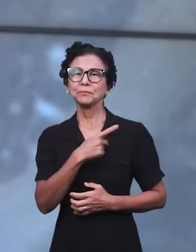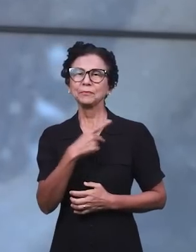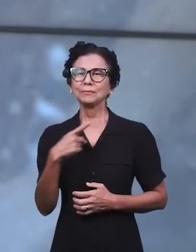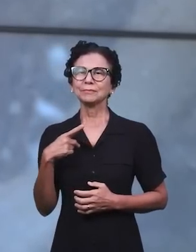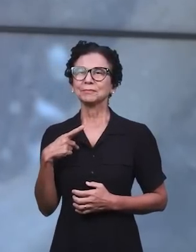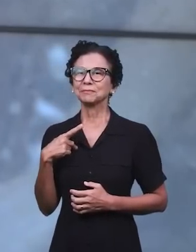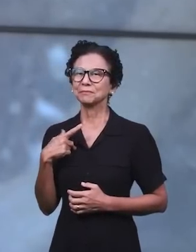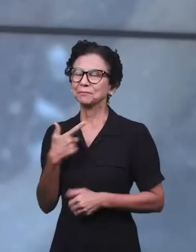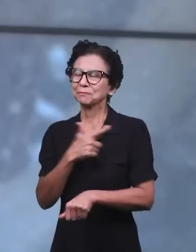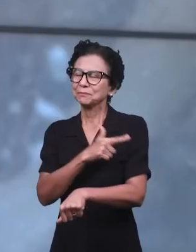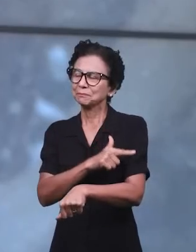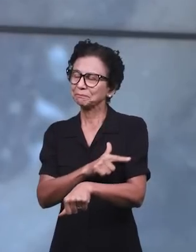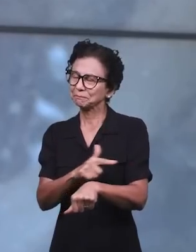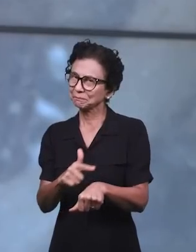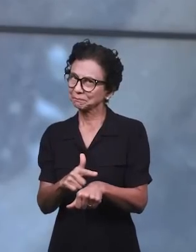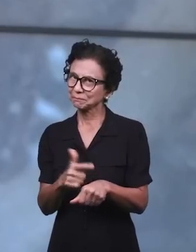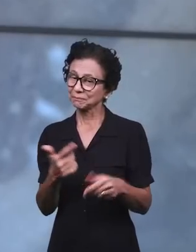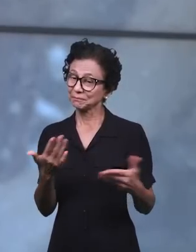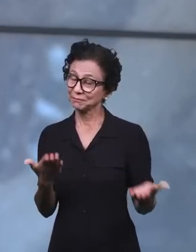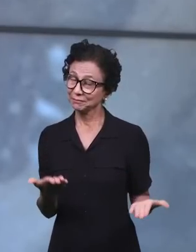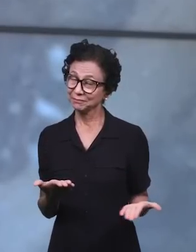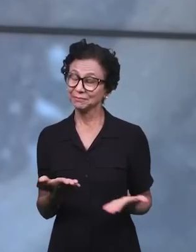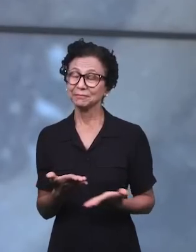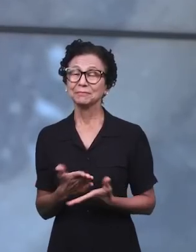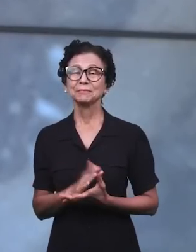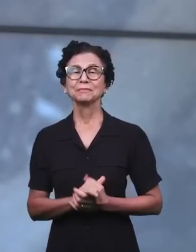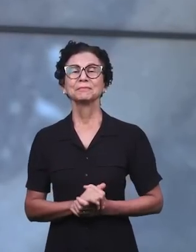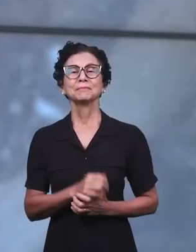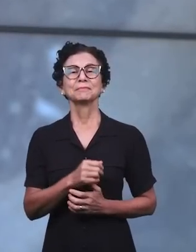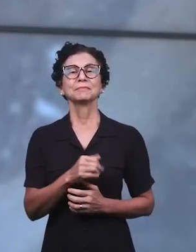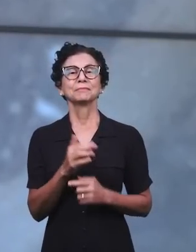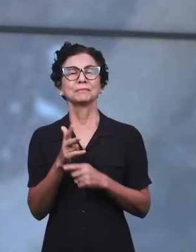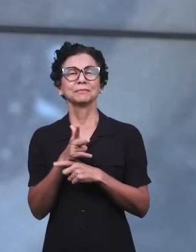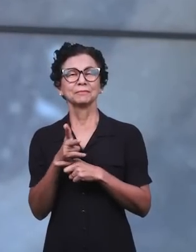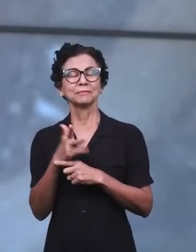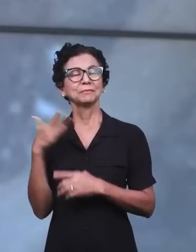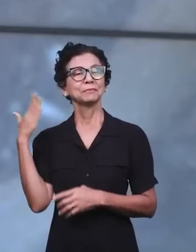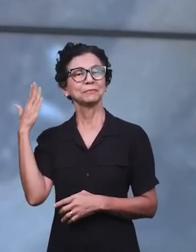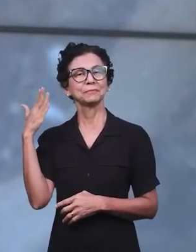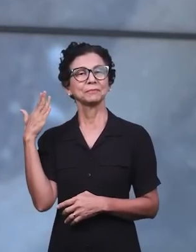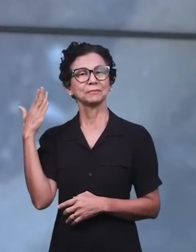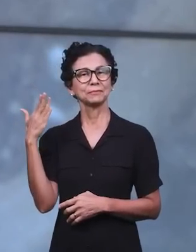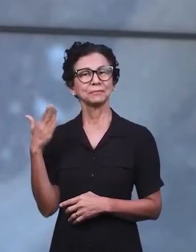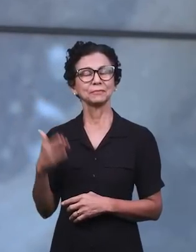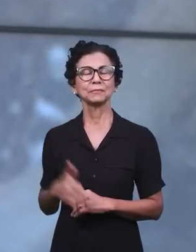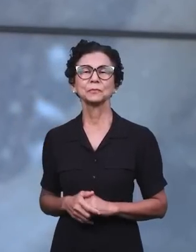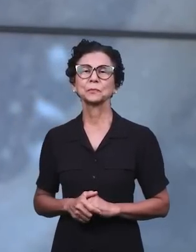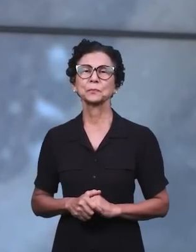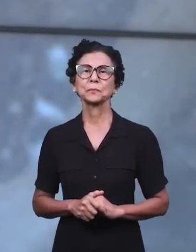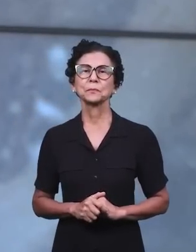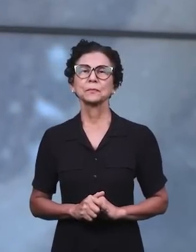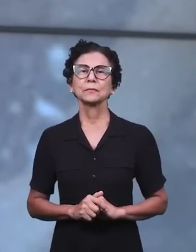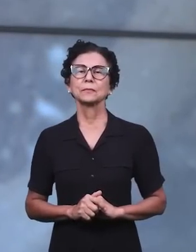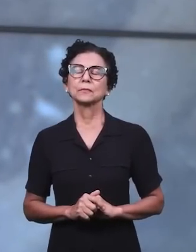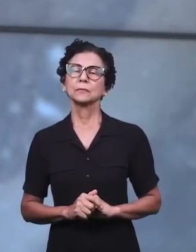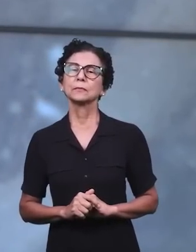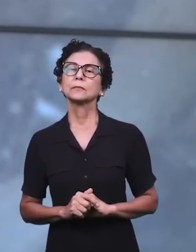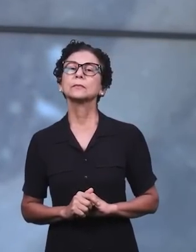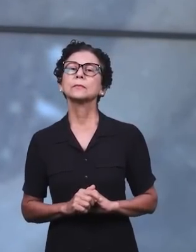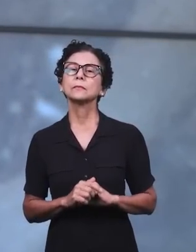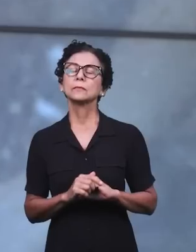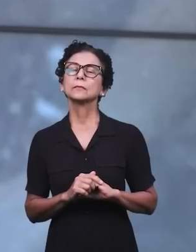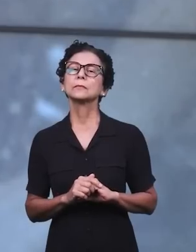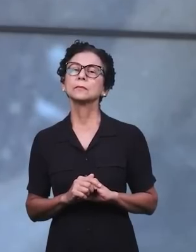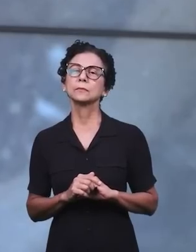gentilmente gravam para nós, para os jovens, uma mensagem, e sempre essa mensagem está alinhada com o